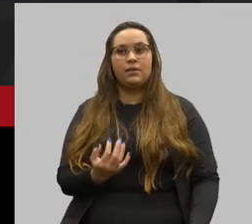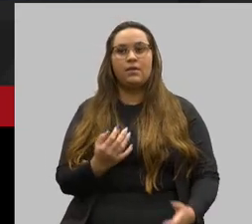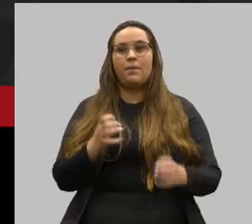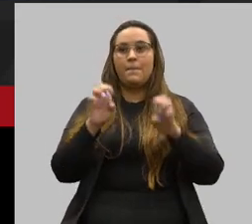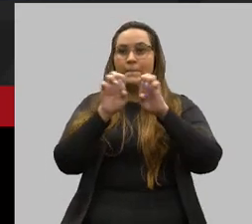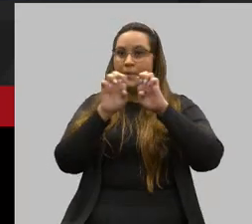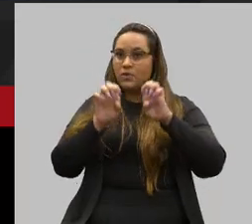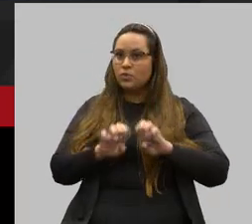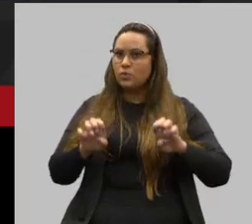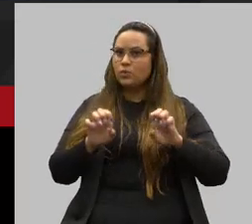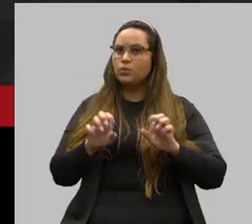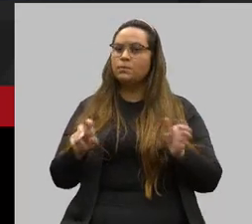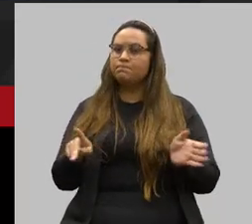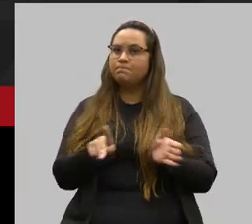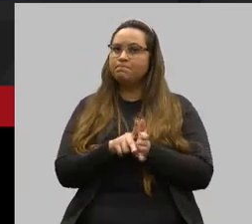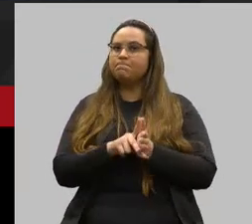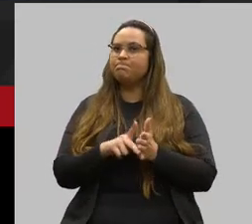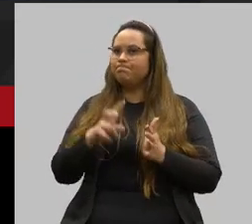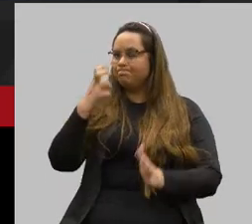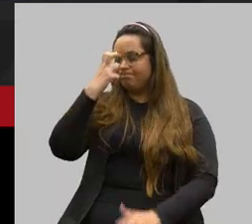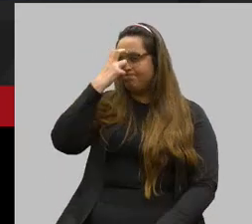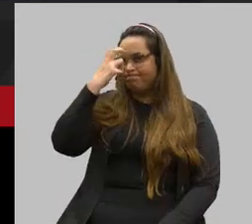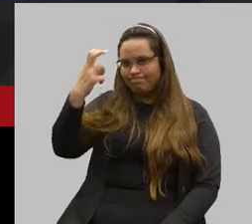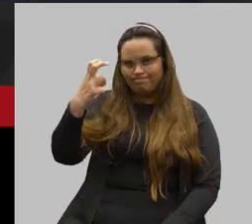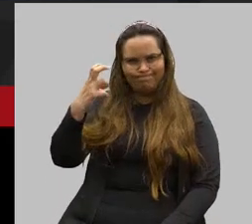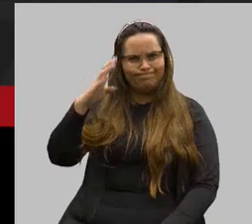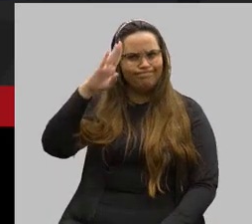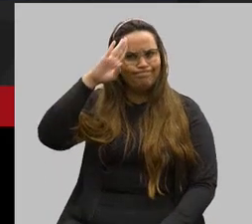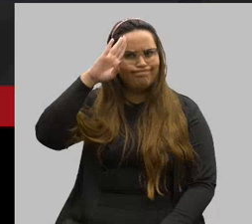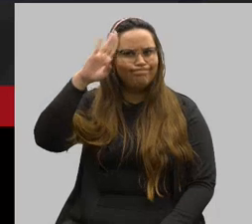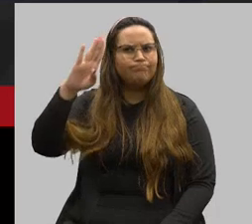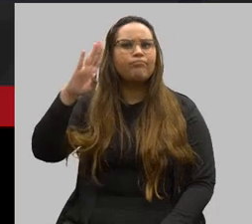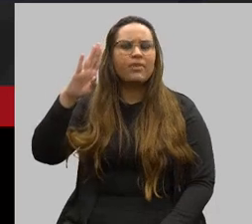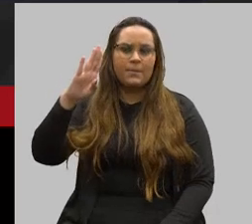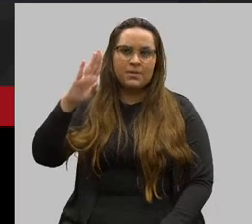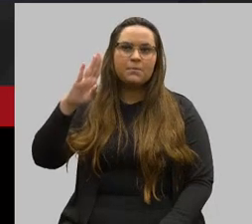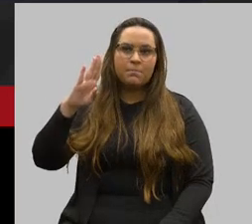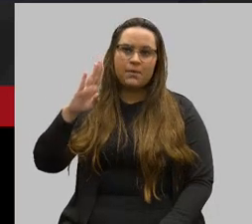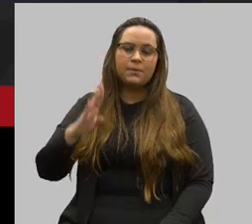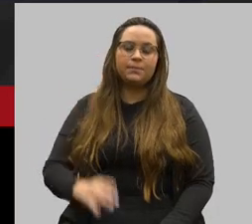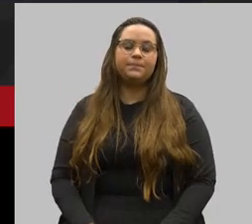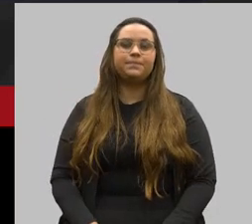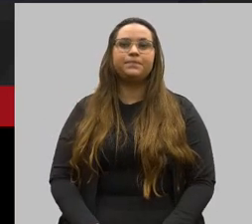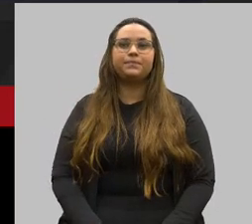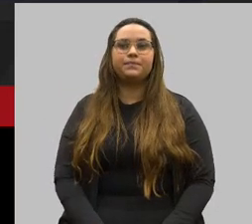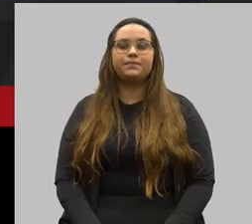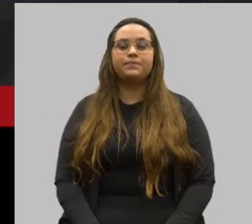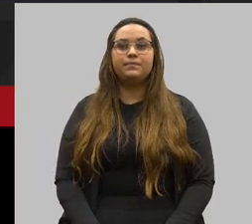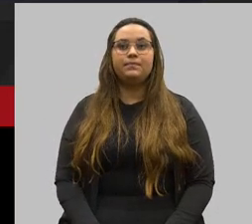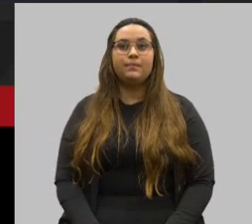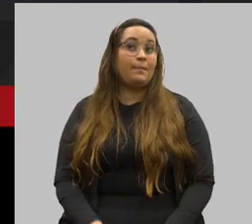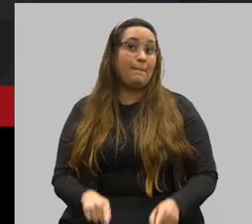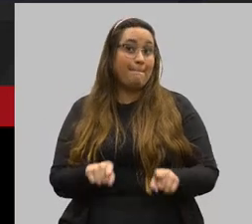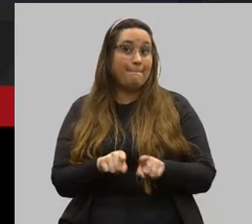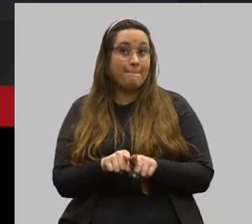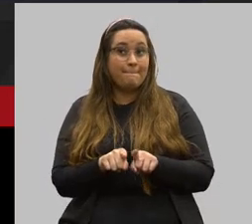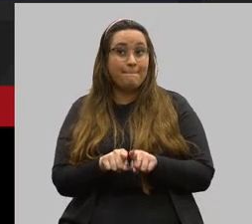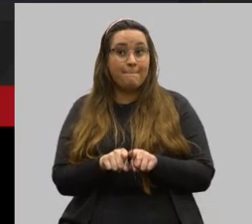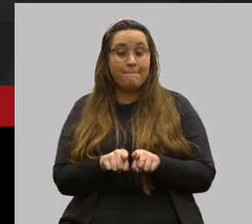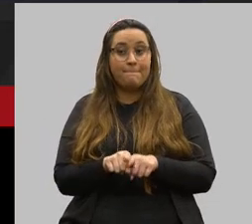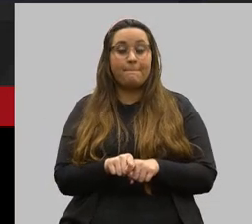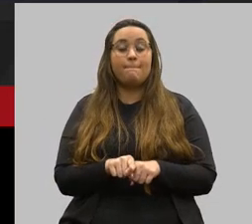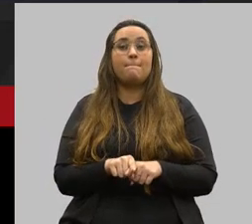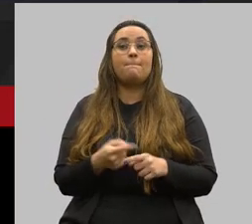das unidades de inteligência que são fundamentais para Investigação Criminal eh e também né itens